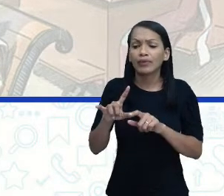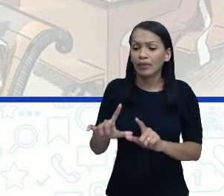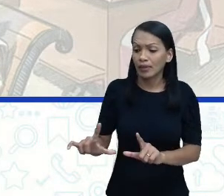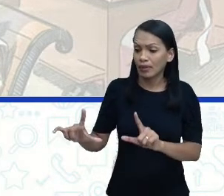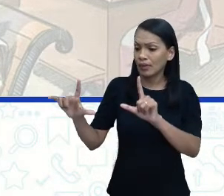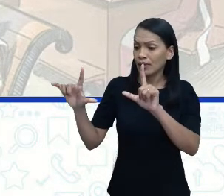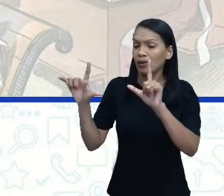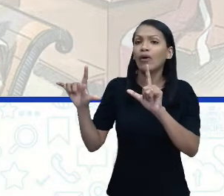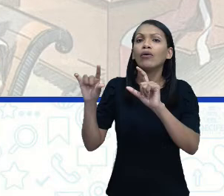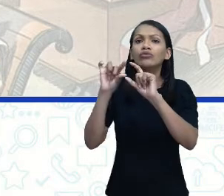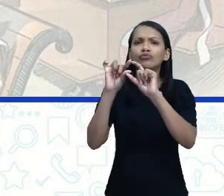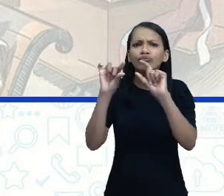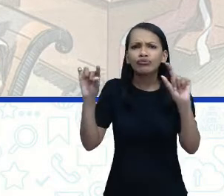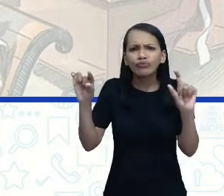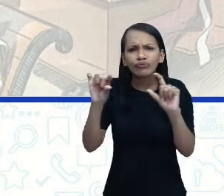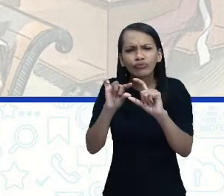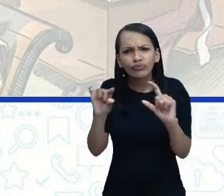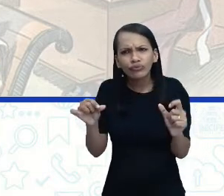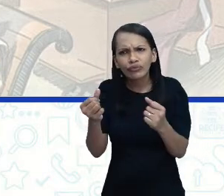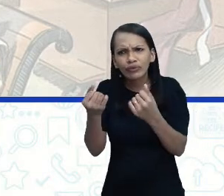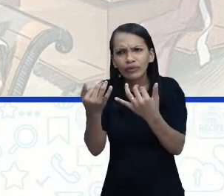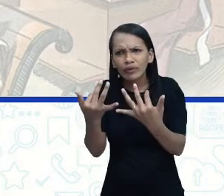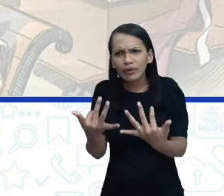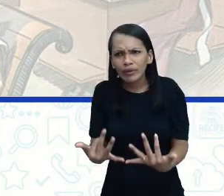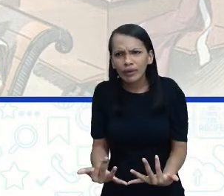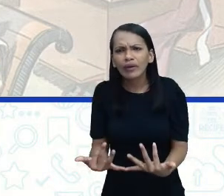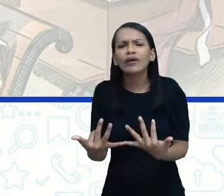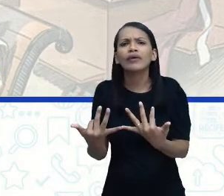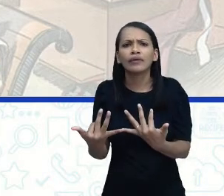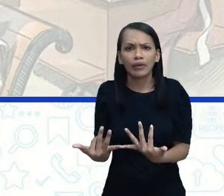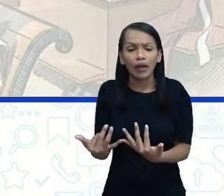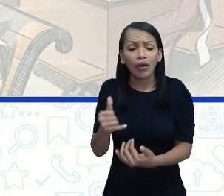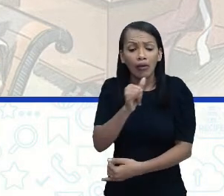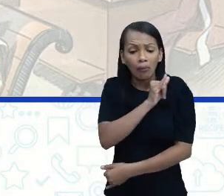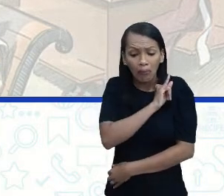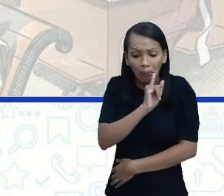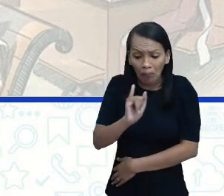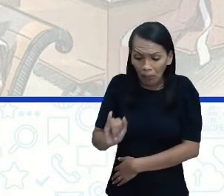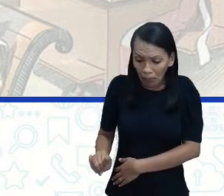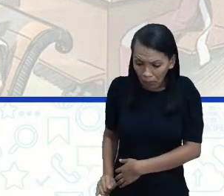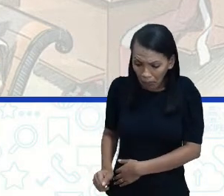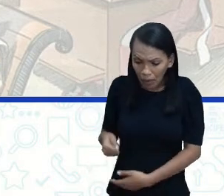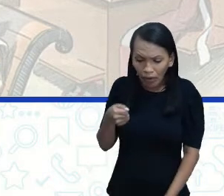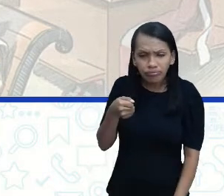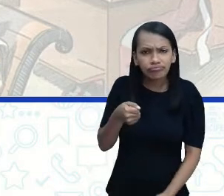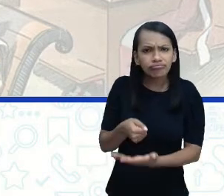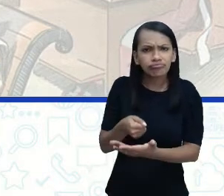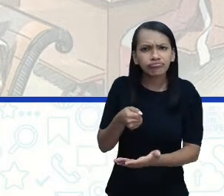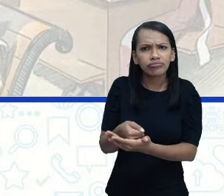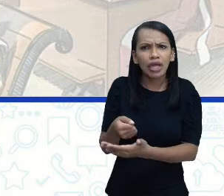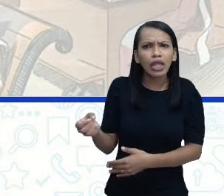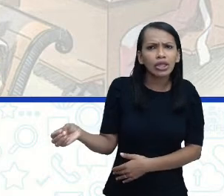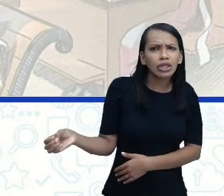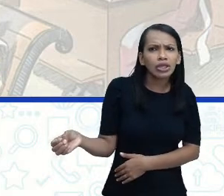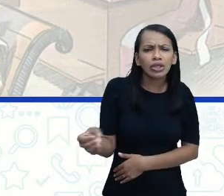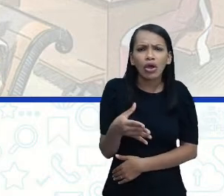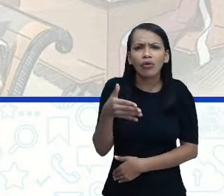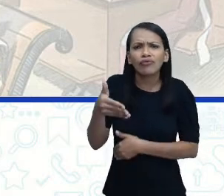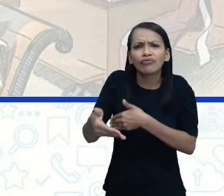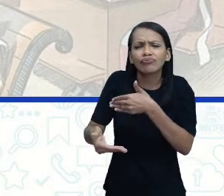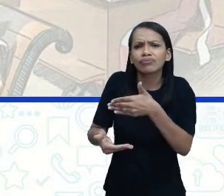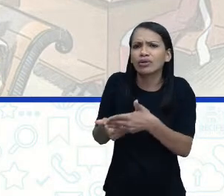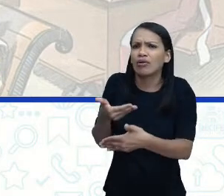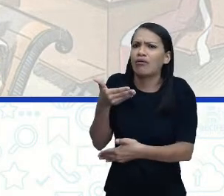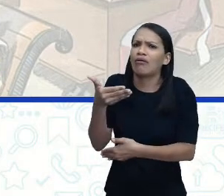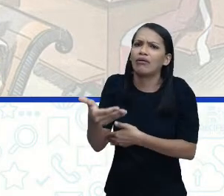né, com imperialismo, né, que esse imperialismo se apresentou como uma nova fase de dominação por parte dos países europeus e